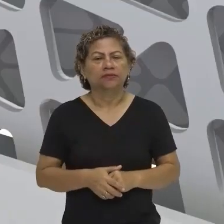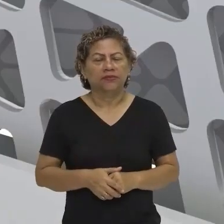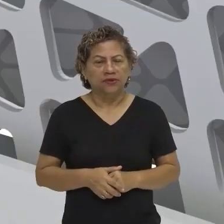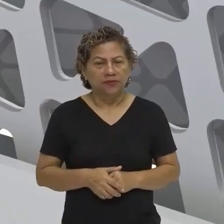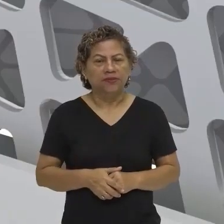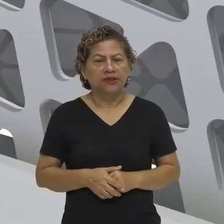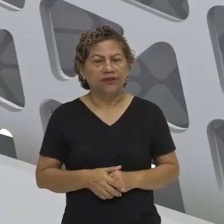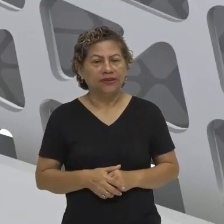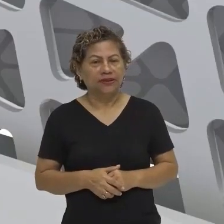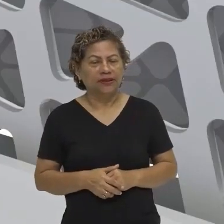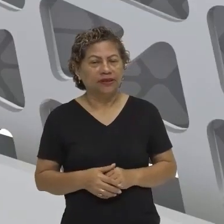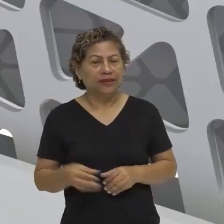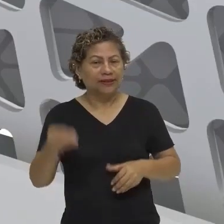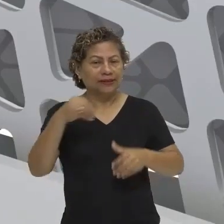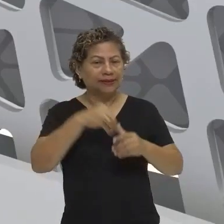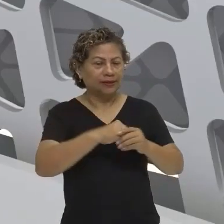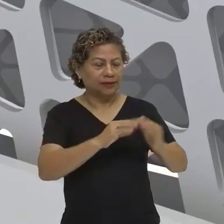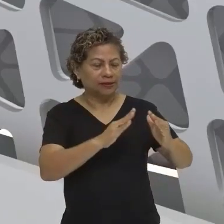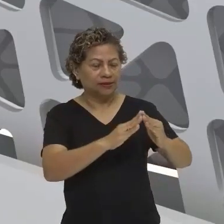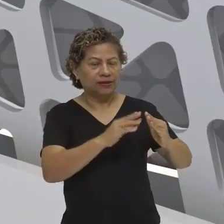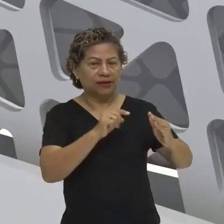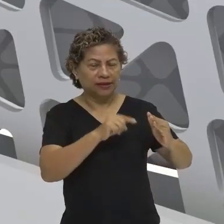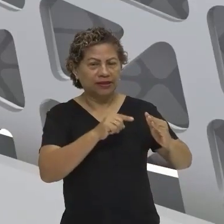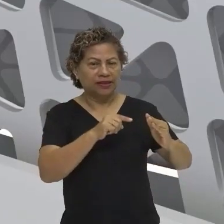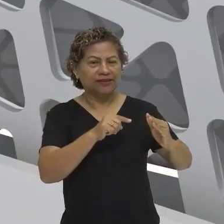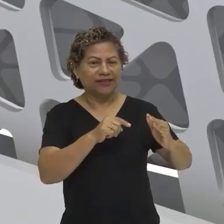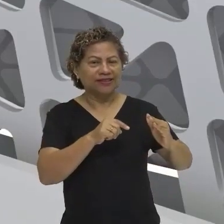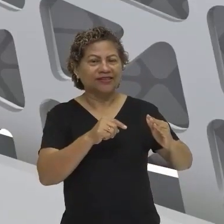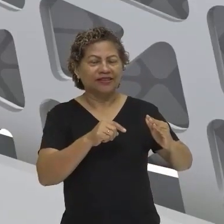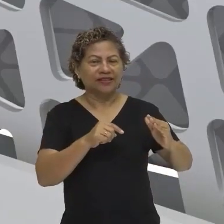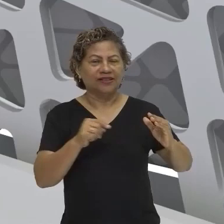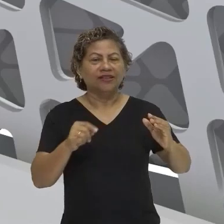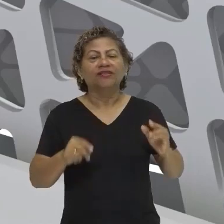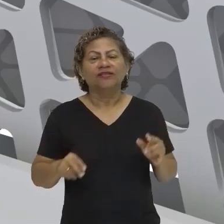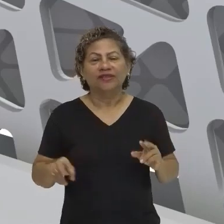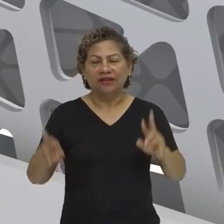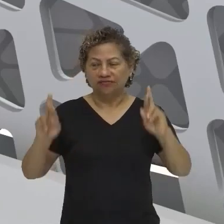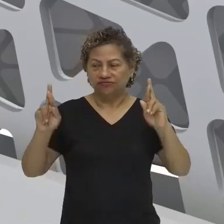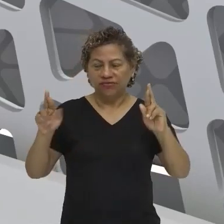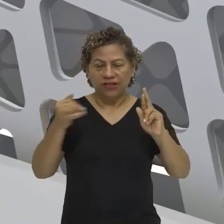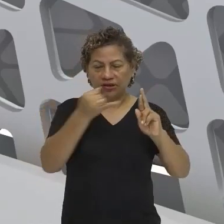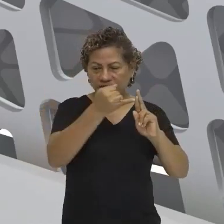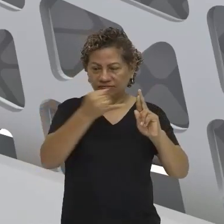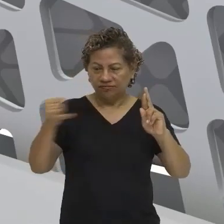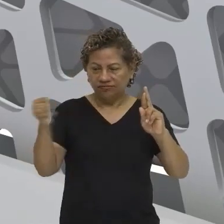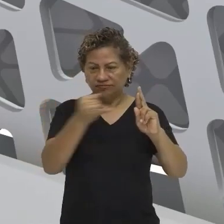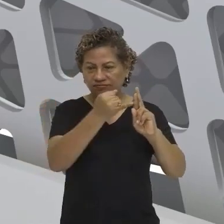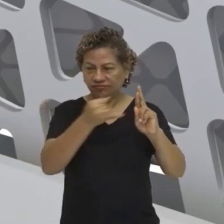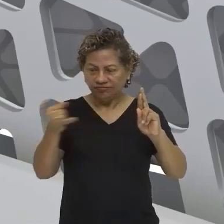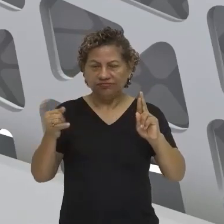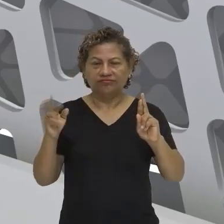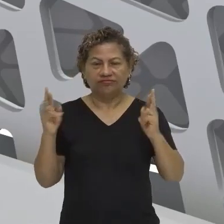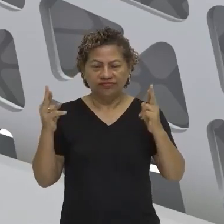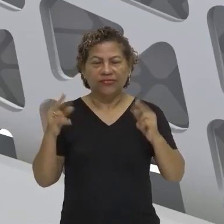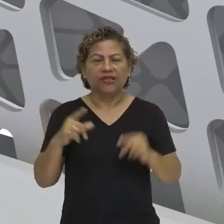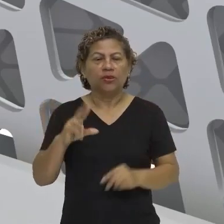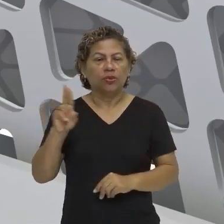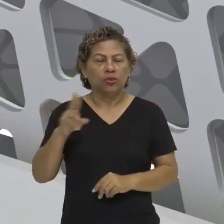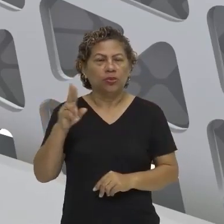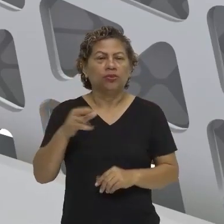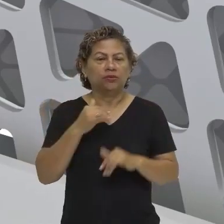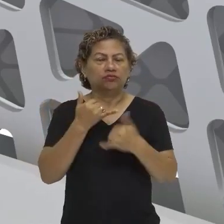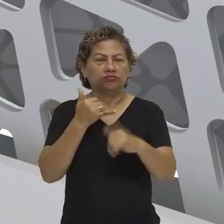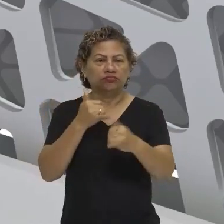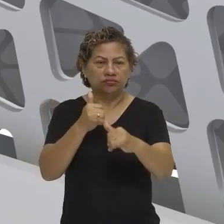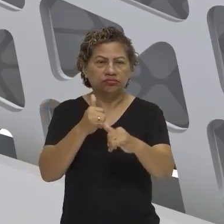nossa residência, né, através dos fios que nós temos aí nos postes. E aí nós temos a utilização dessa energia